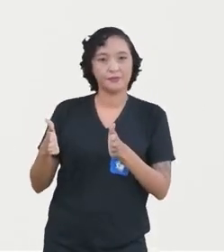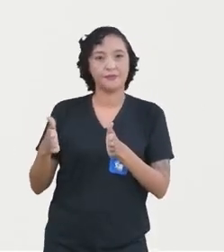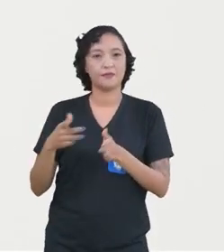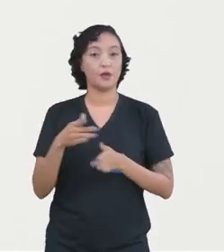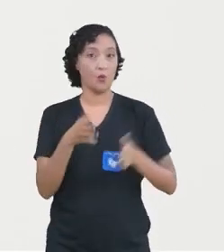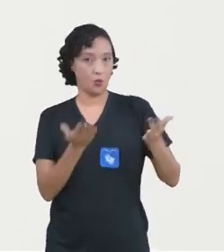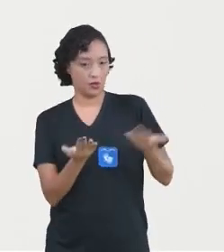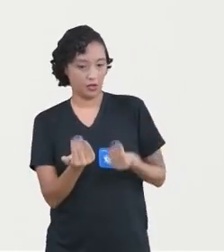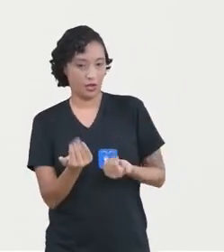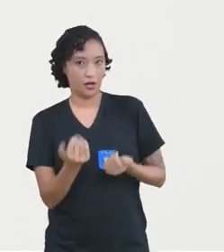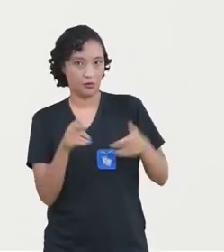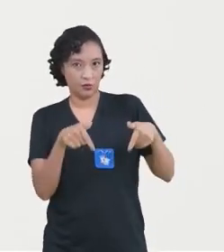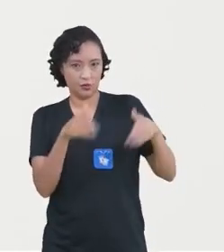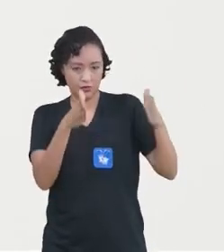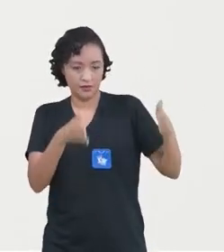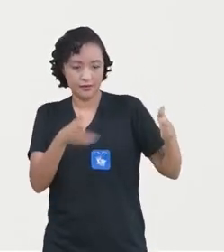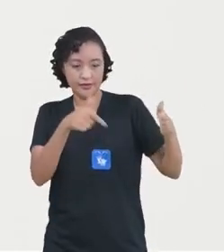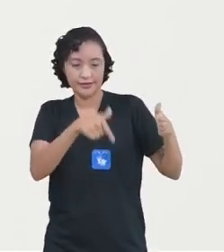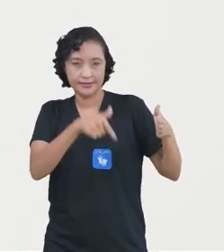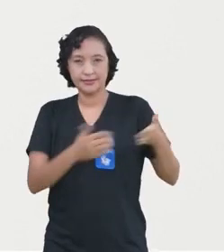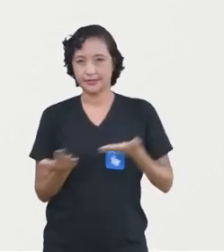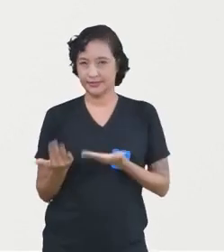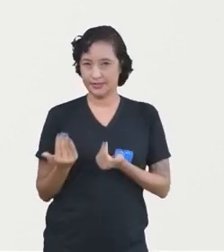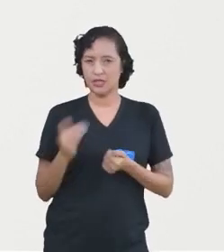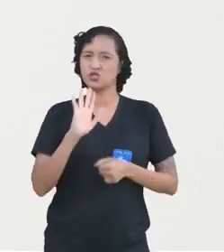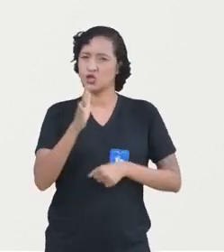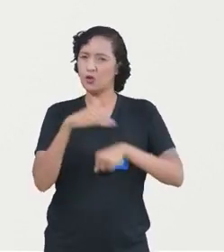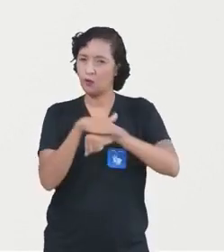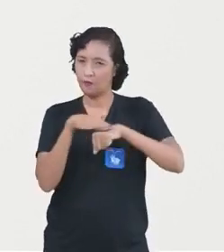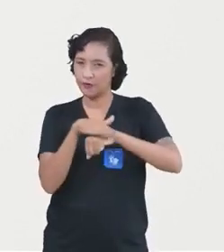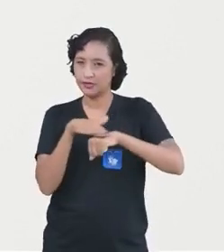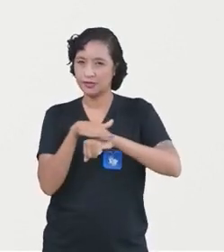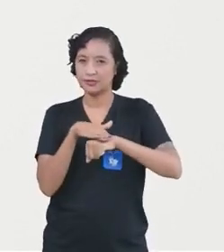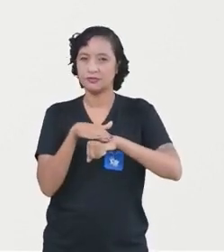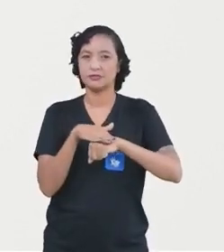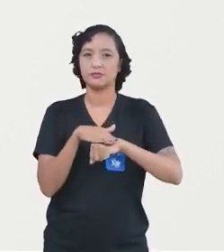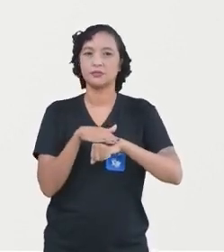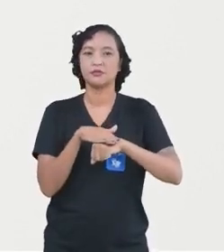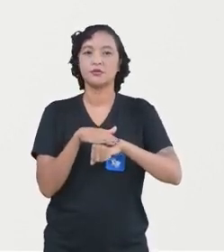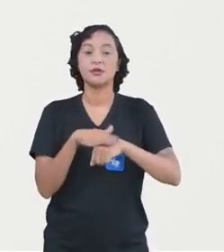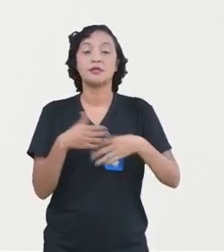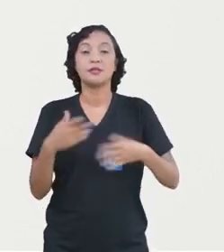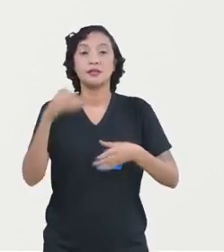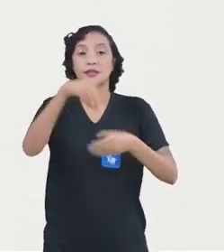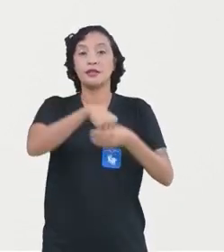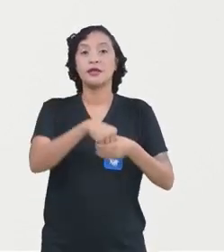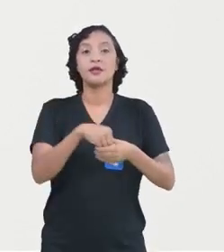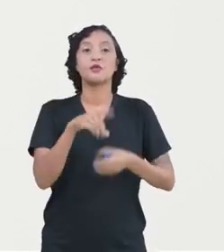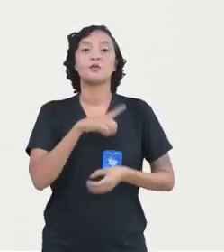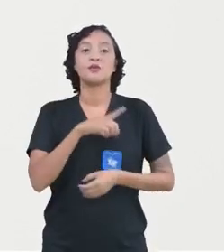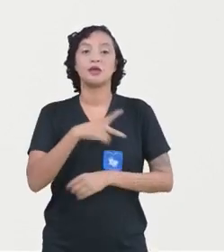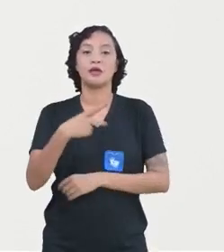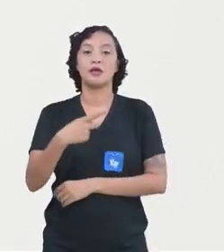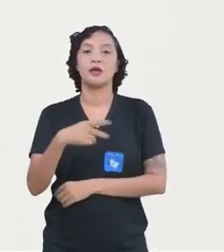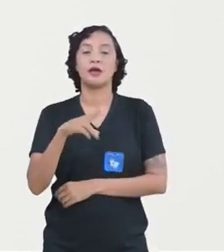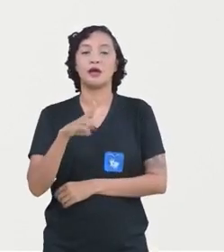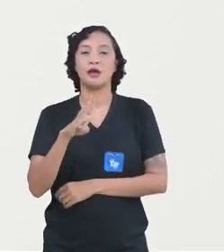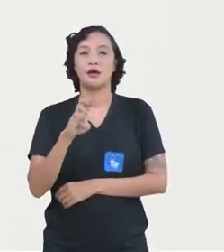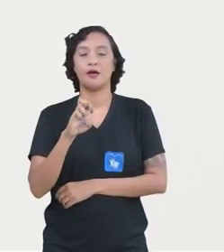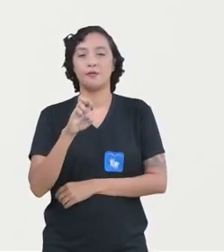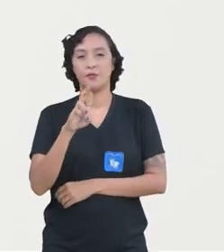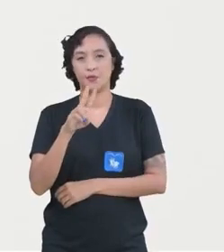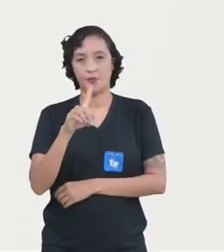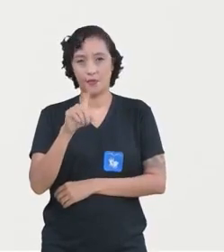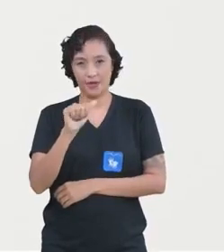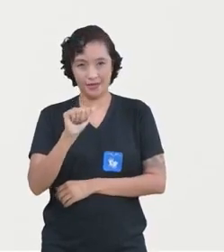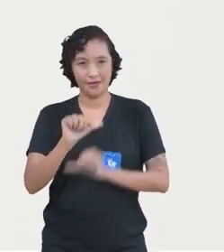ó, prestando atenção no que conversamos hoje, é que está a fase da puberdade, que é aquela alteração hormonal